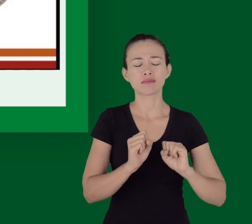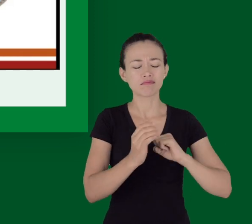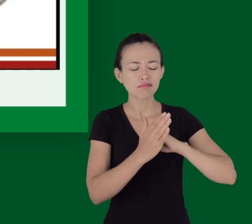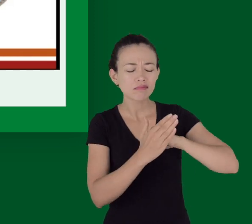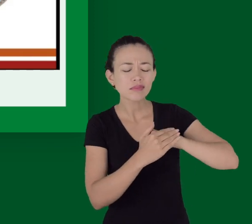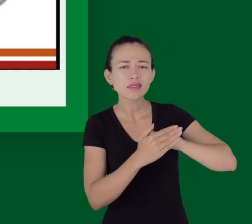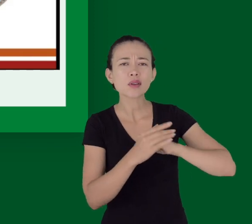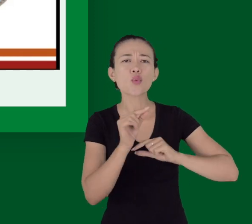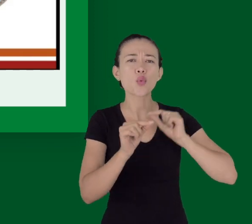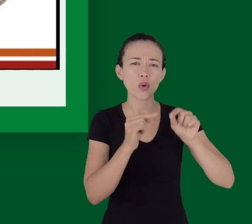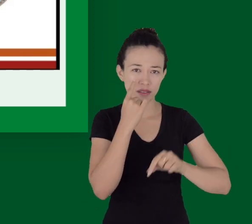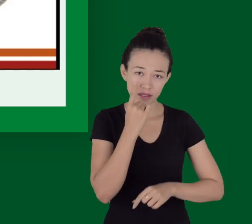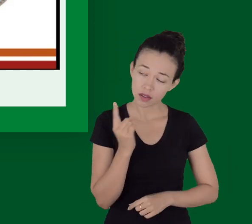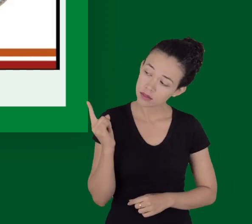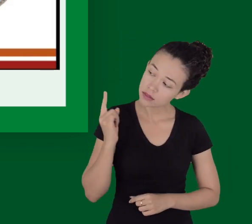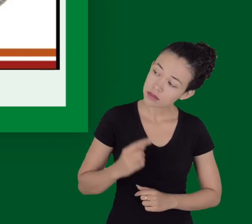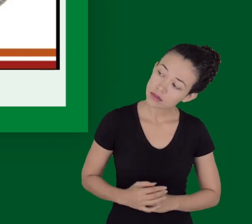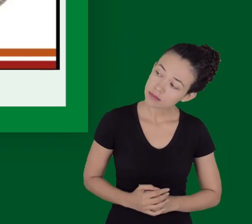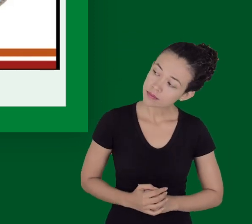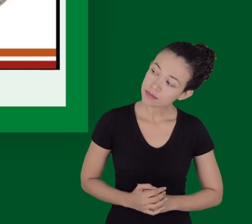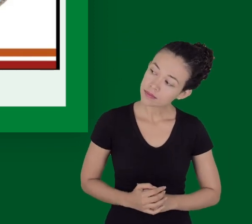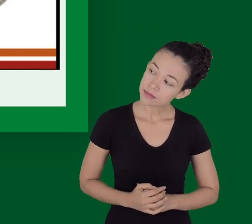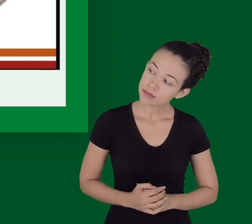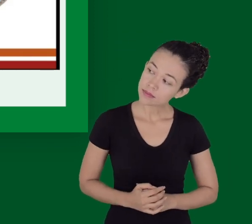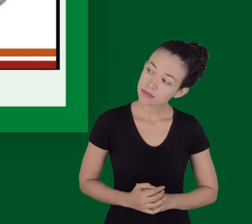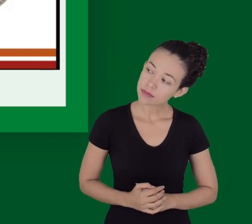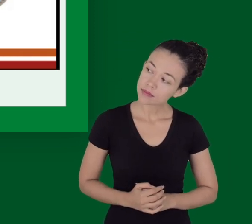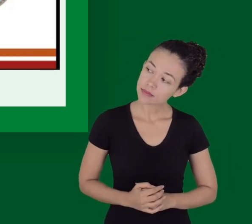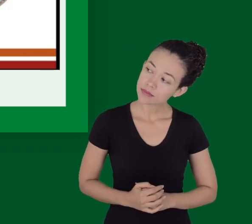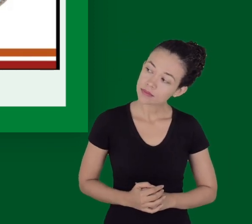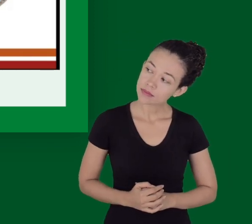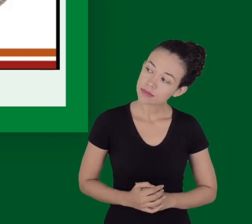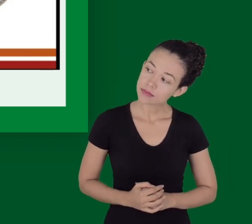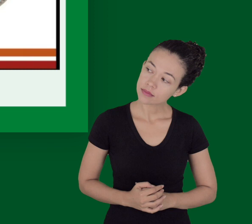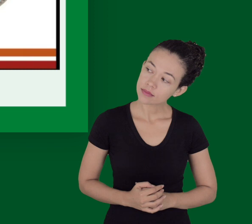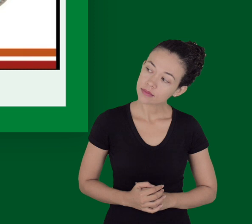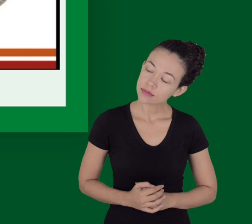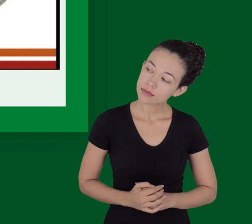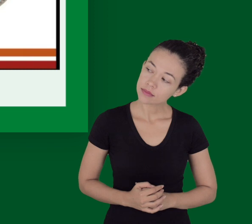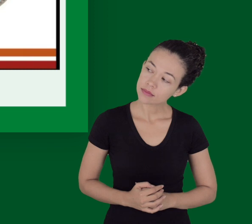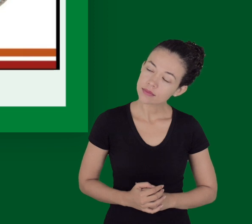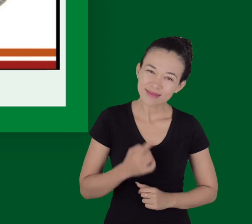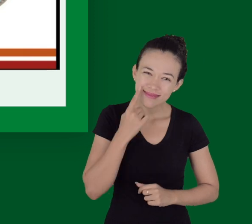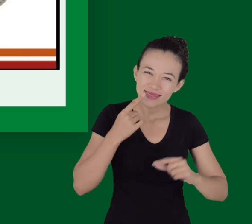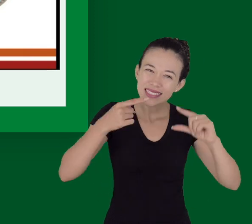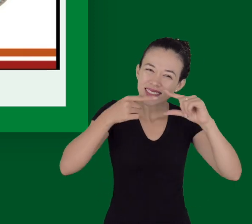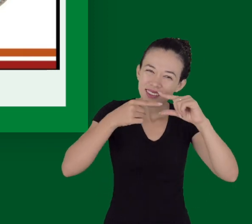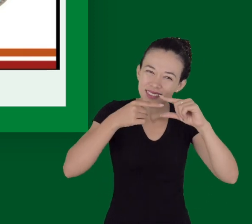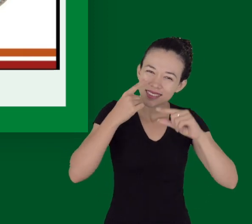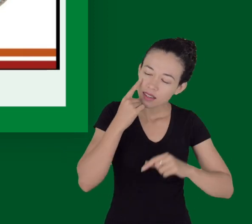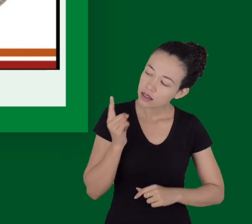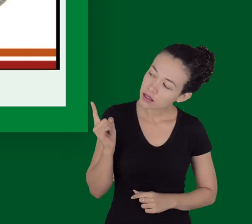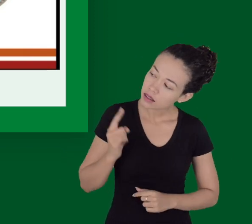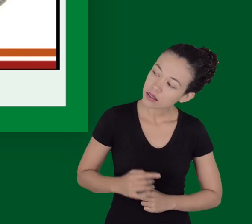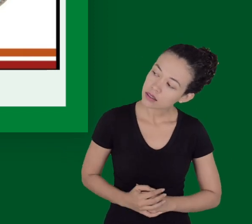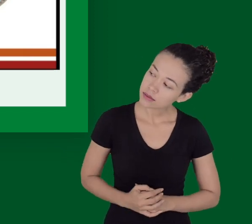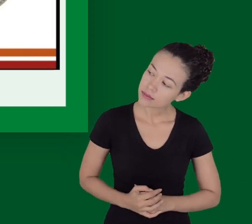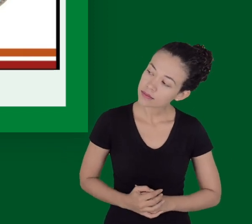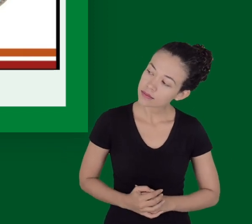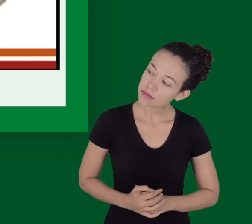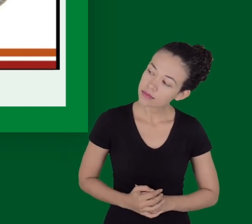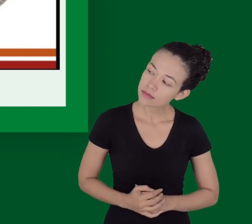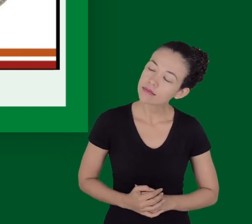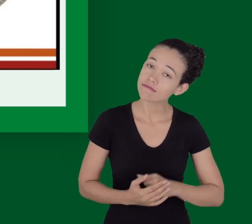O que são ventrículos? Os ventrículos, eles são essas cavidades. Aqui, anatomicamente, nós temos